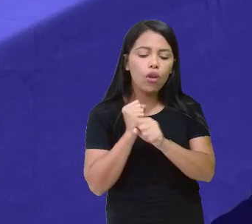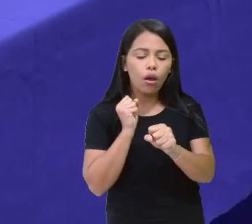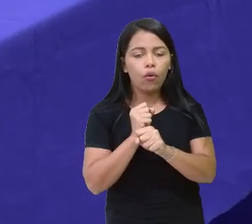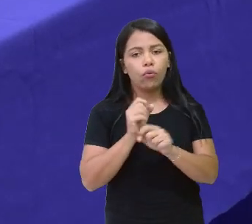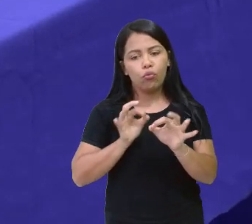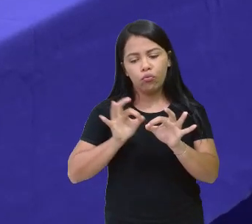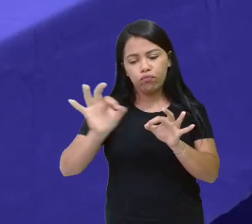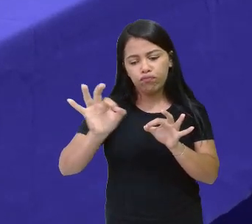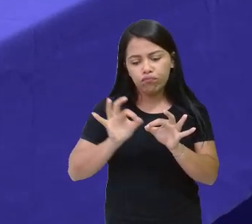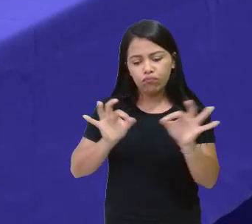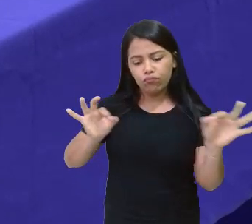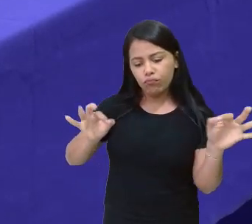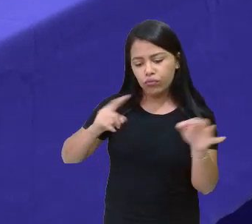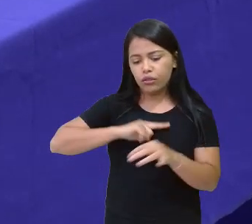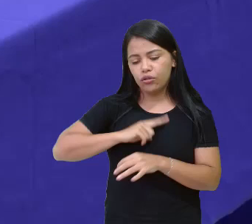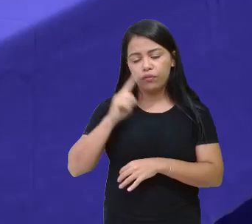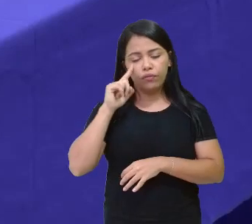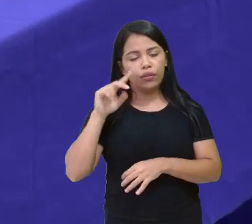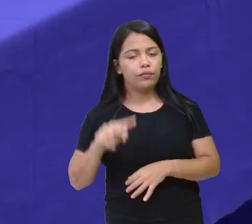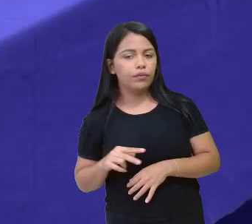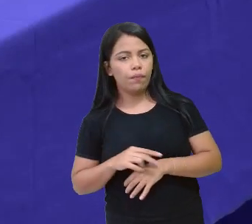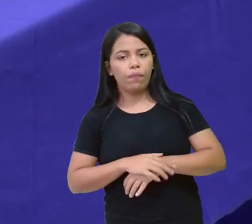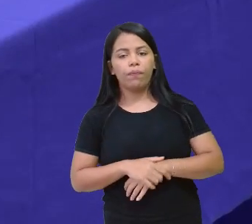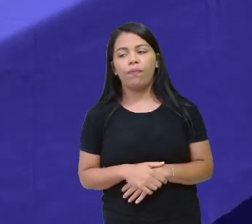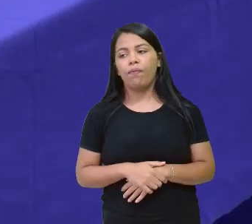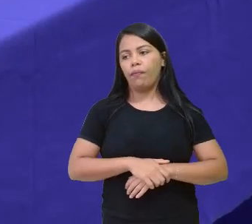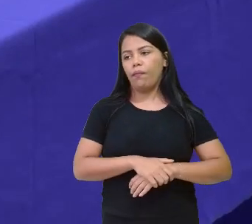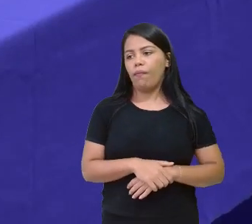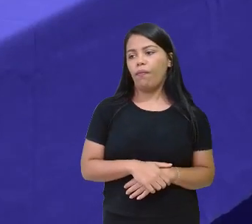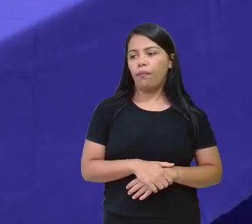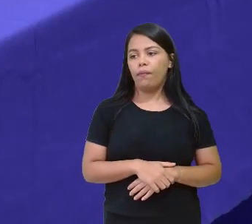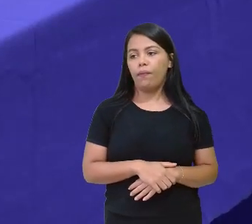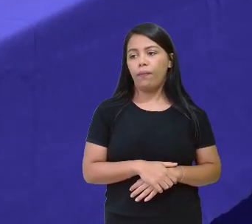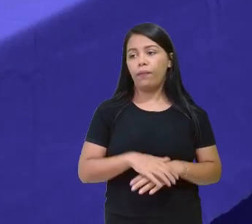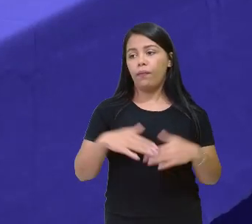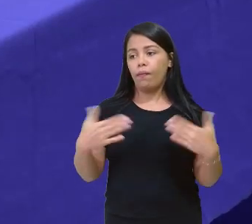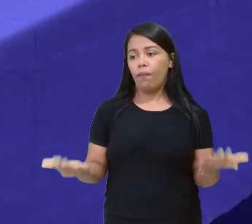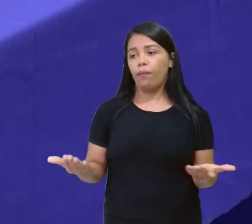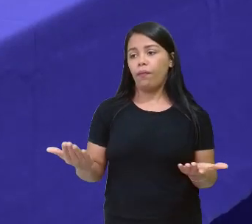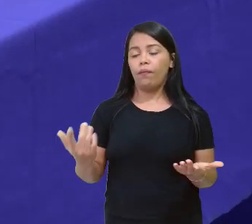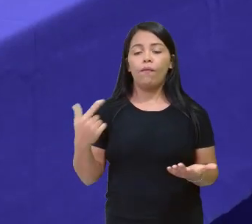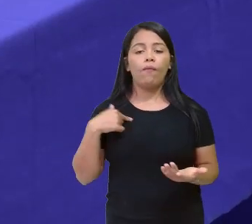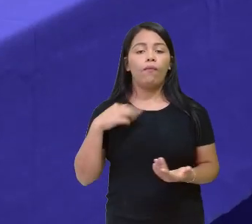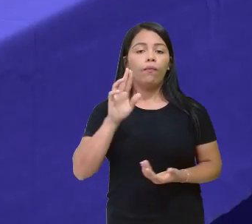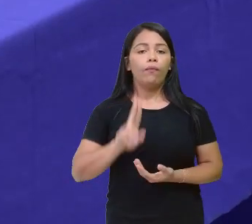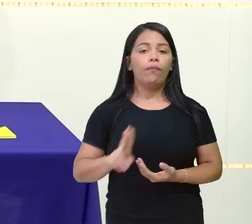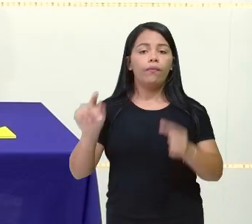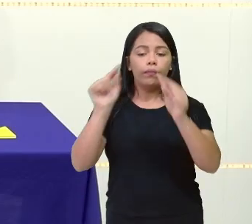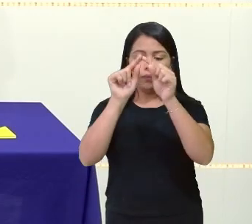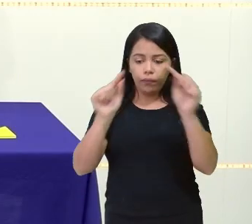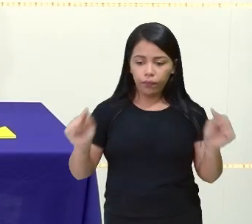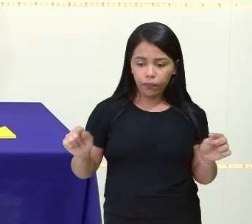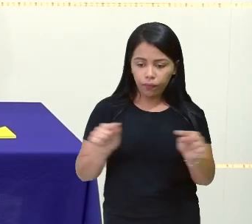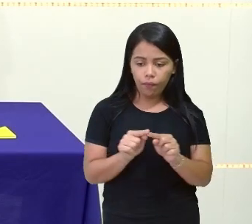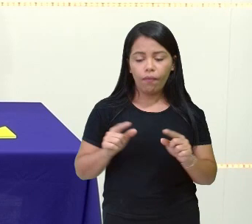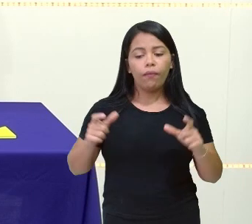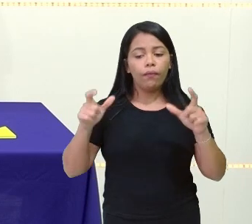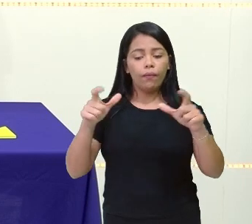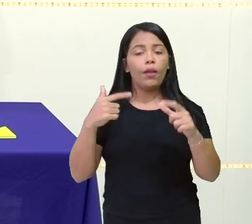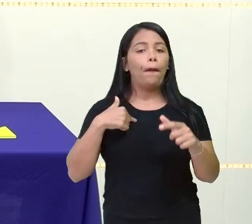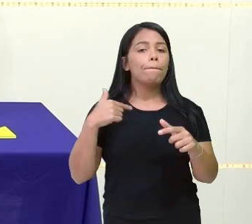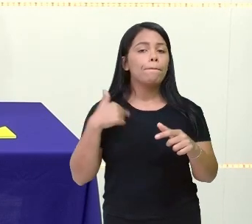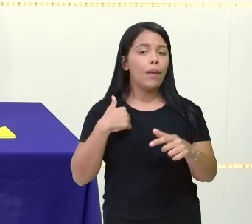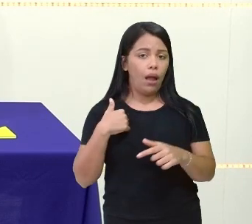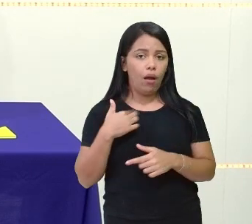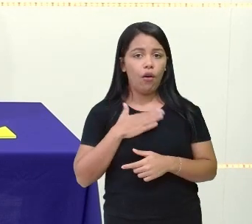aqui interno da figura plana. Então, utilizando o triângulo como medida de área, eu vou